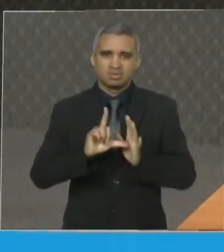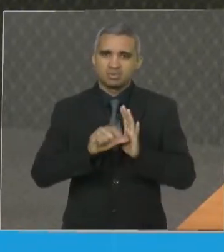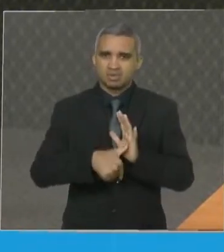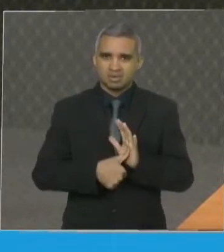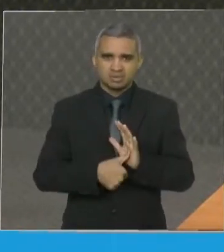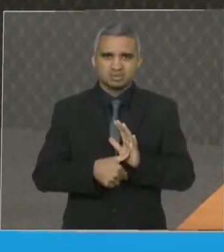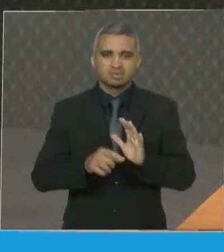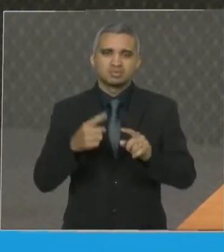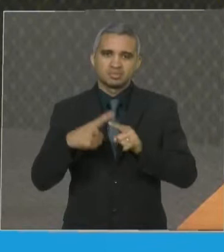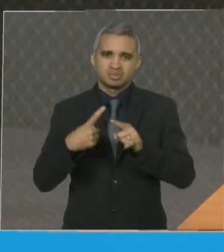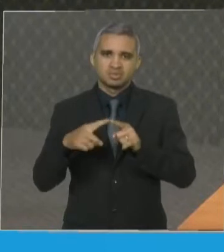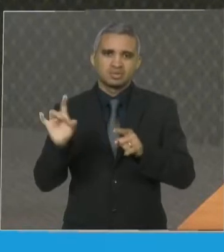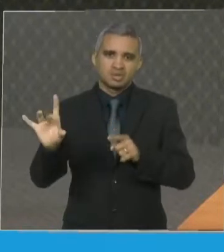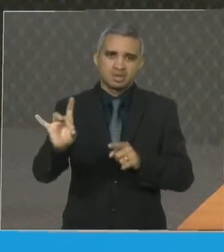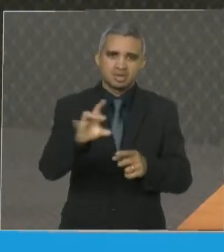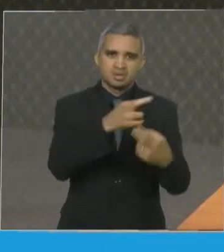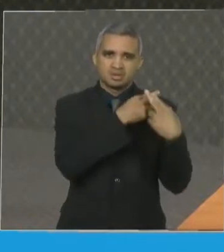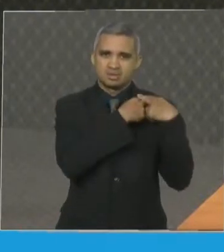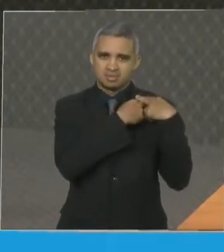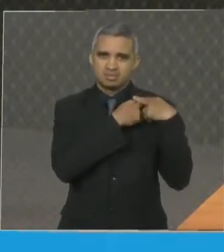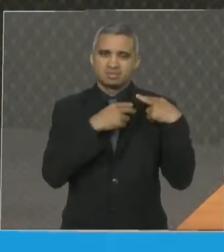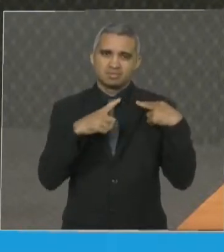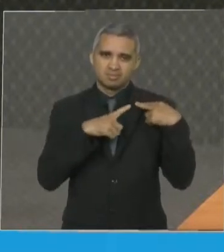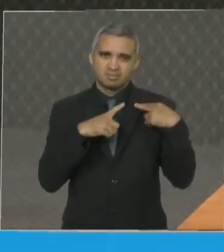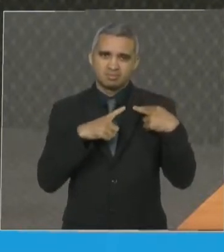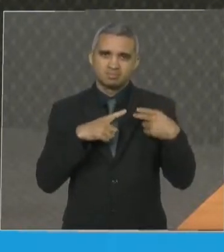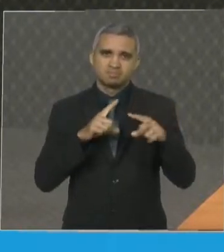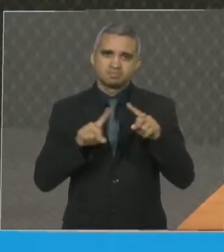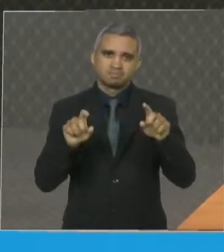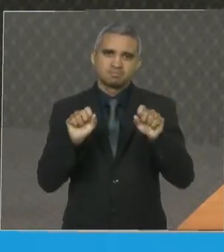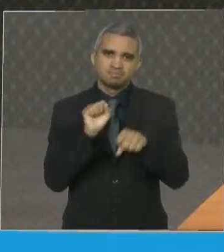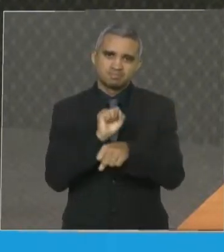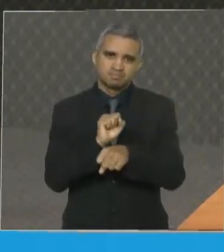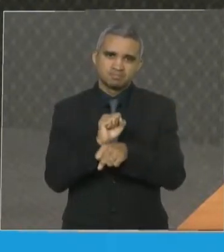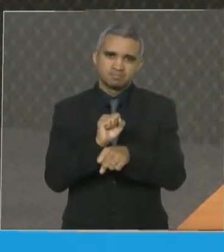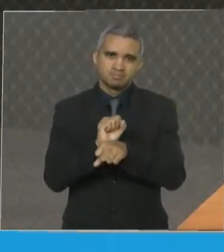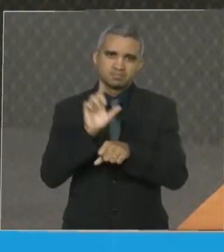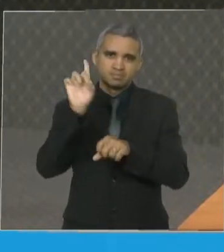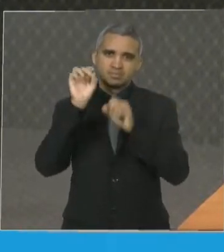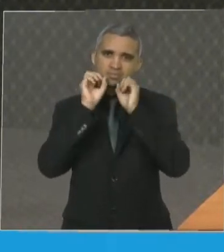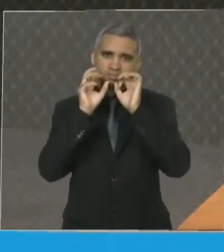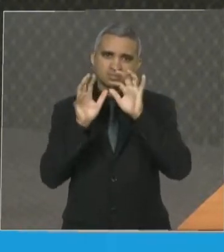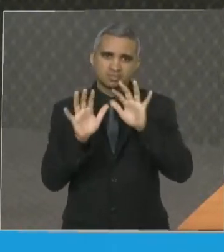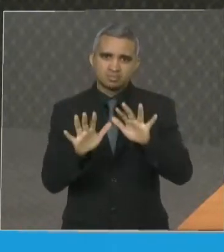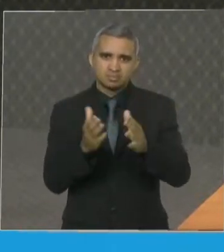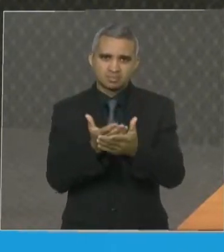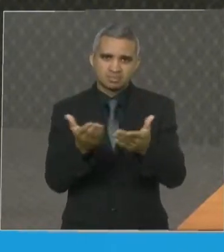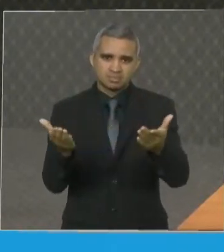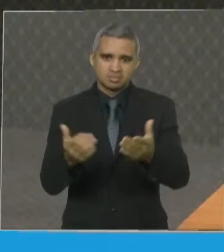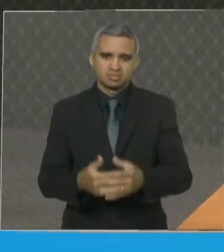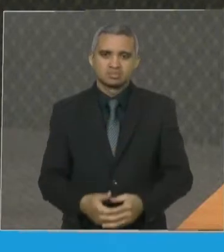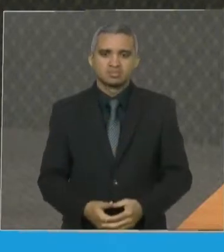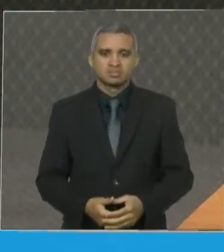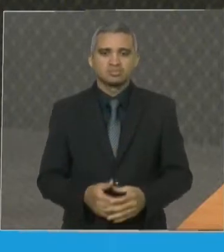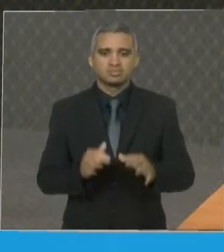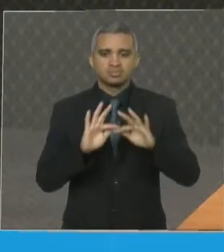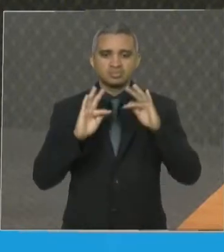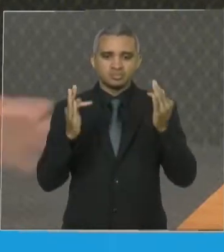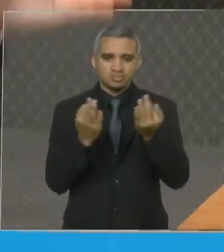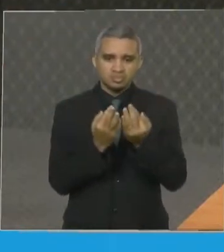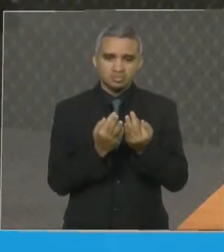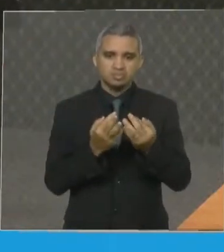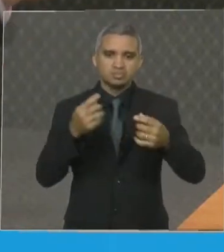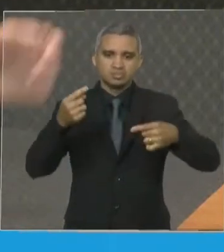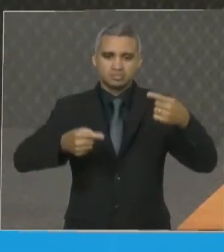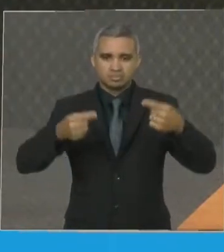tempo. E espero que Deus nos abençoe todos, nós, nossa família, na política,